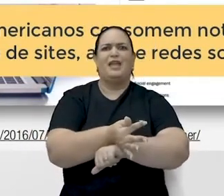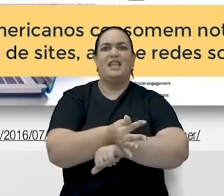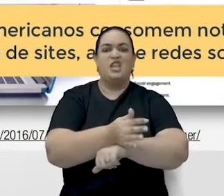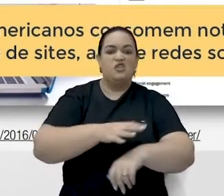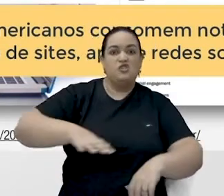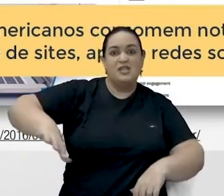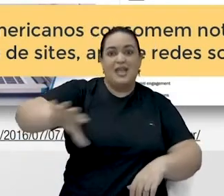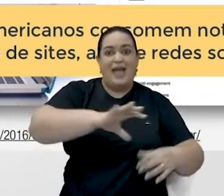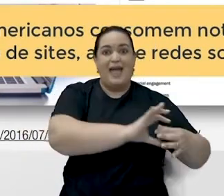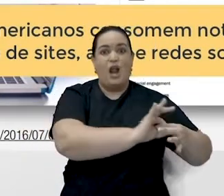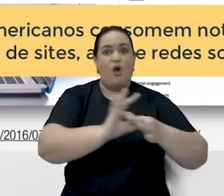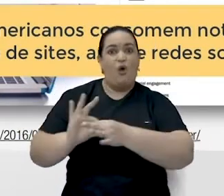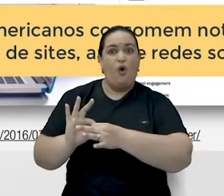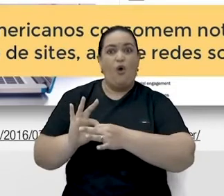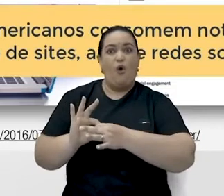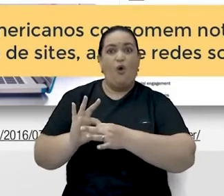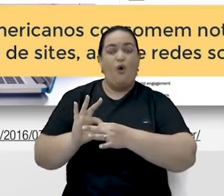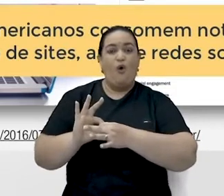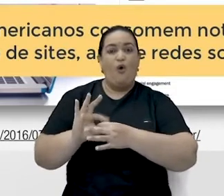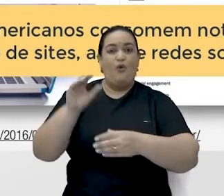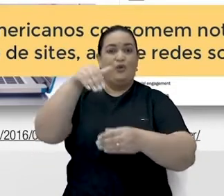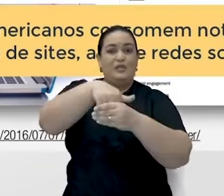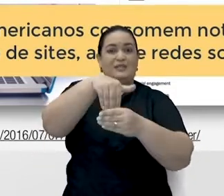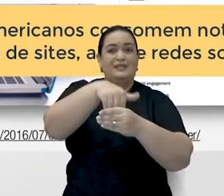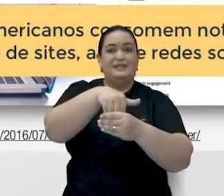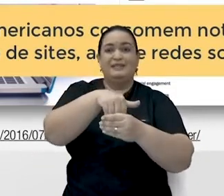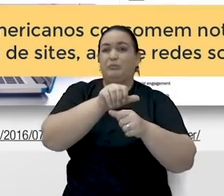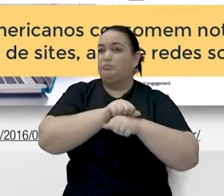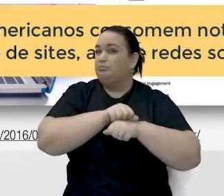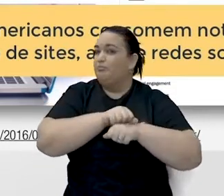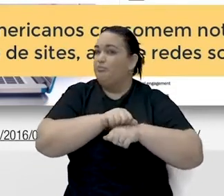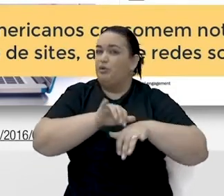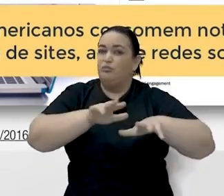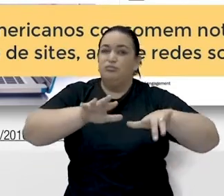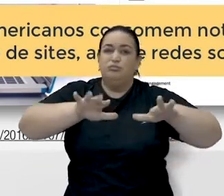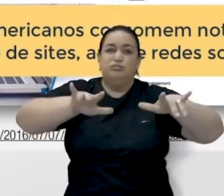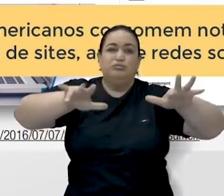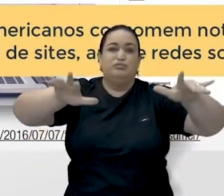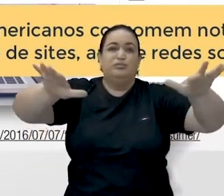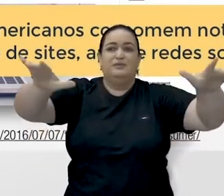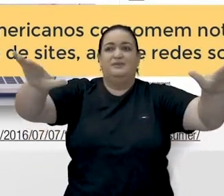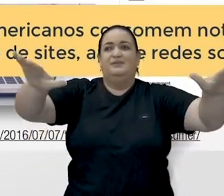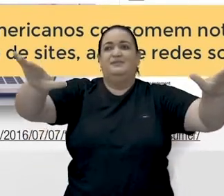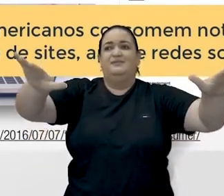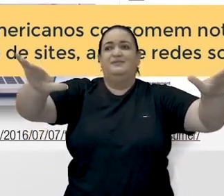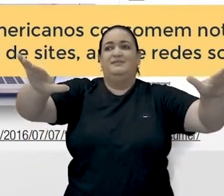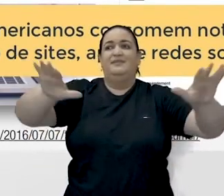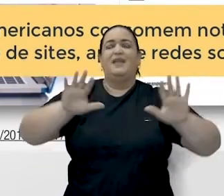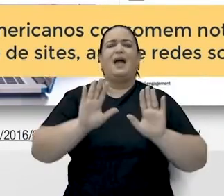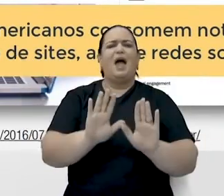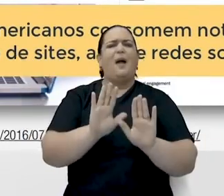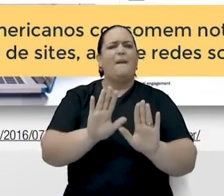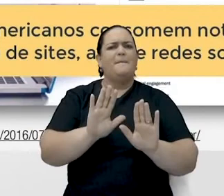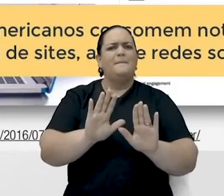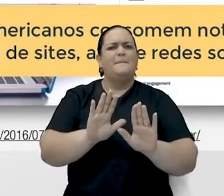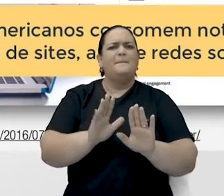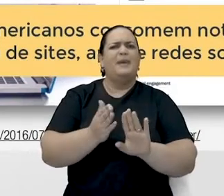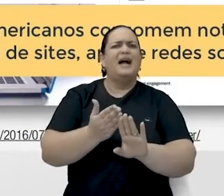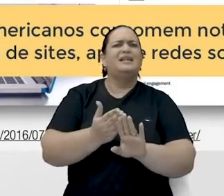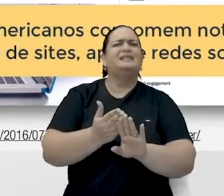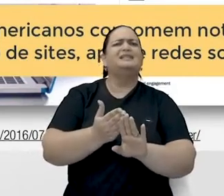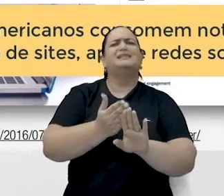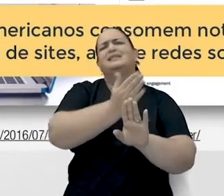eleitoral. Porém, é algo muito antigo, tá? As fake news, elas vêm sendo difundidas em rótulo